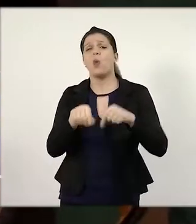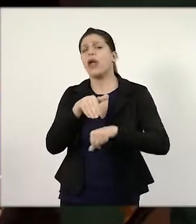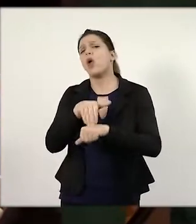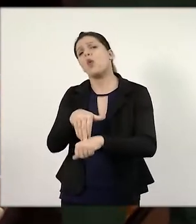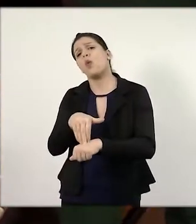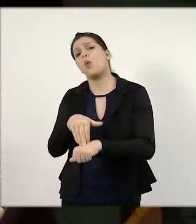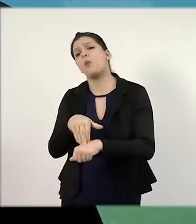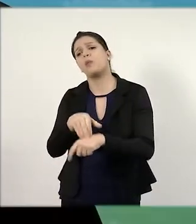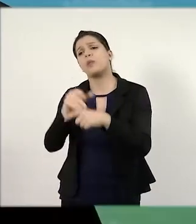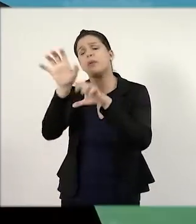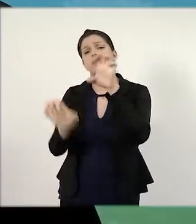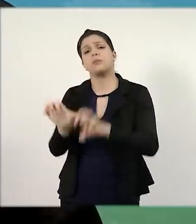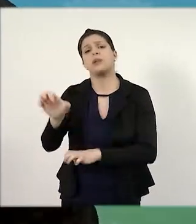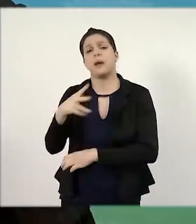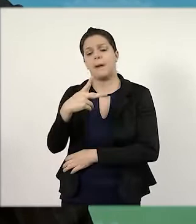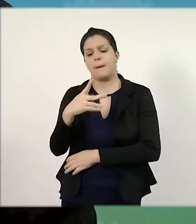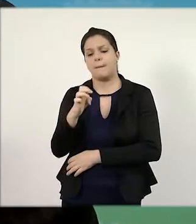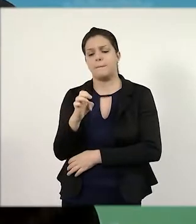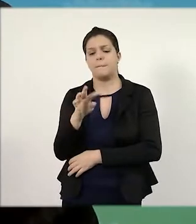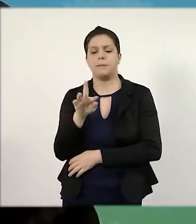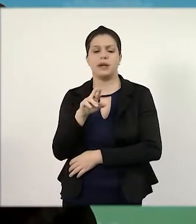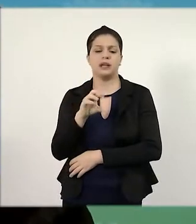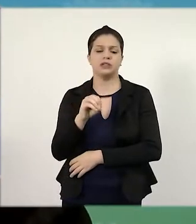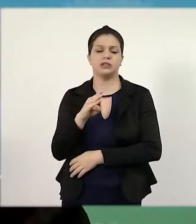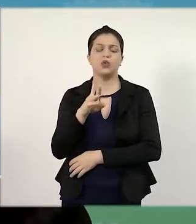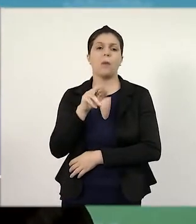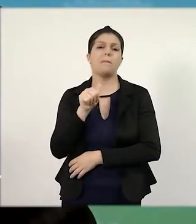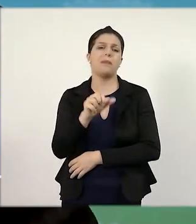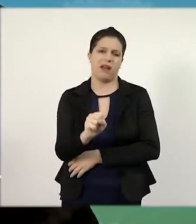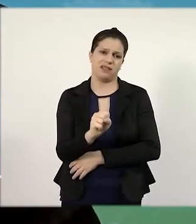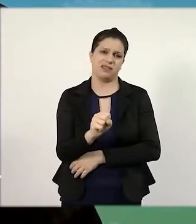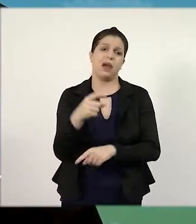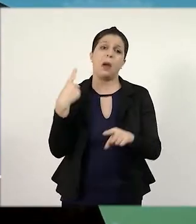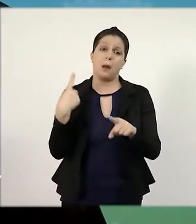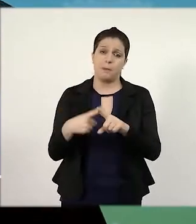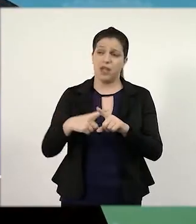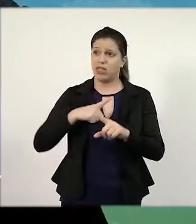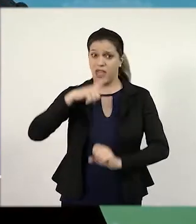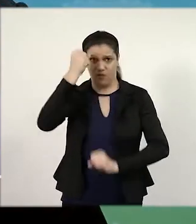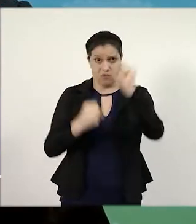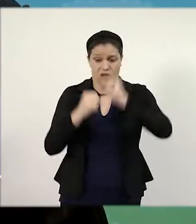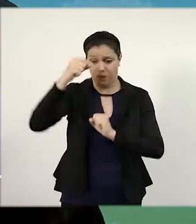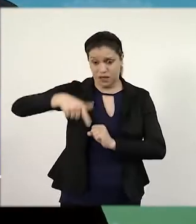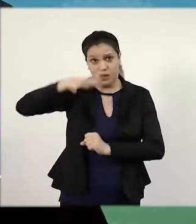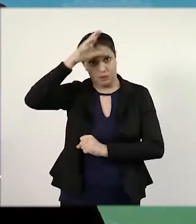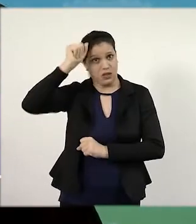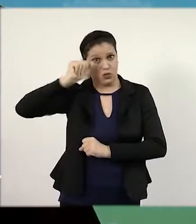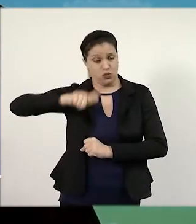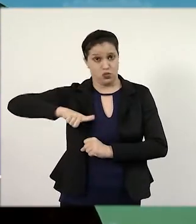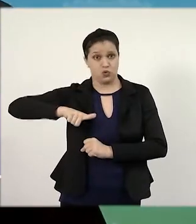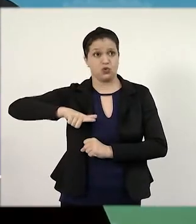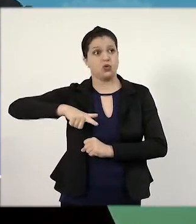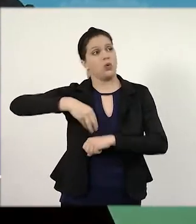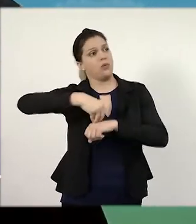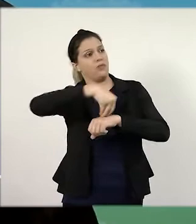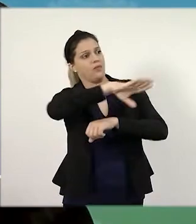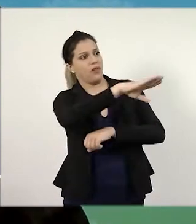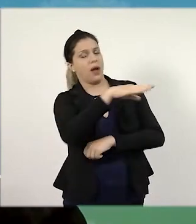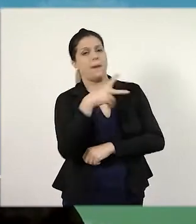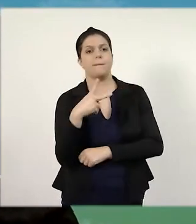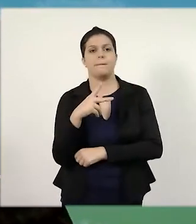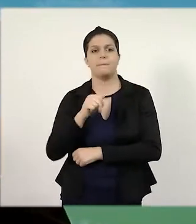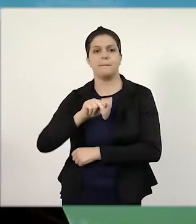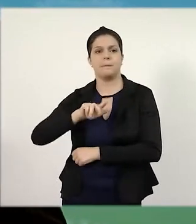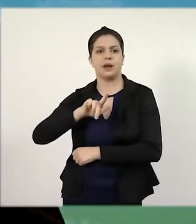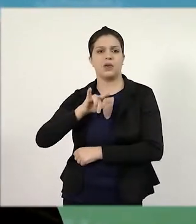da Petrobras. Na verdade, nós produzimos etanol aqui, mas esse etanol sai daqui das usinas do Mato Grosso do Sul, carregado,